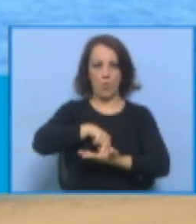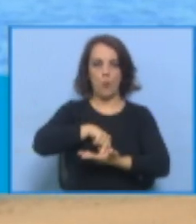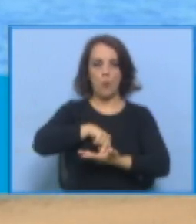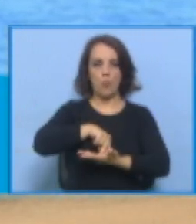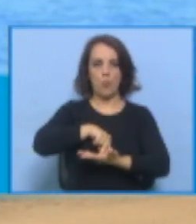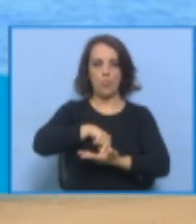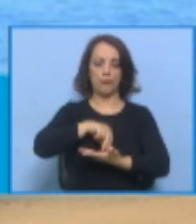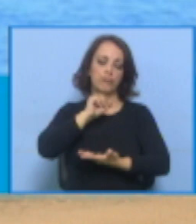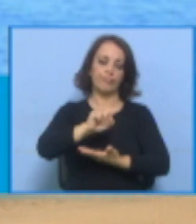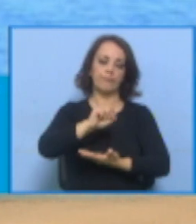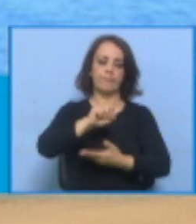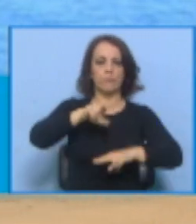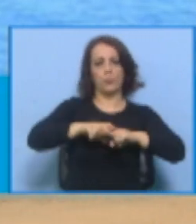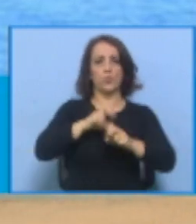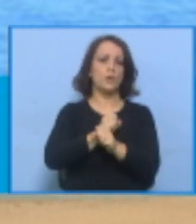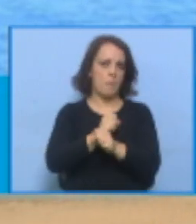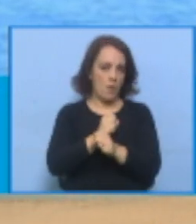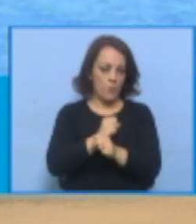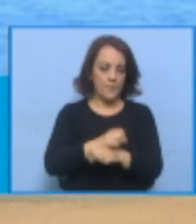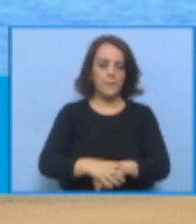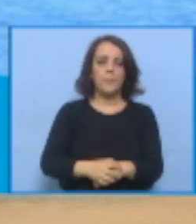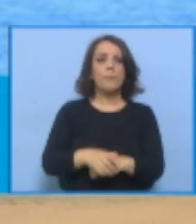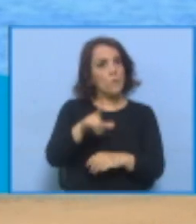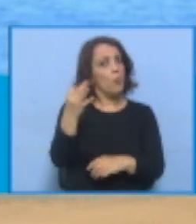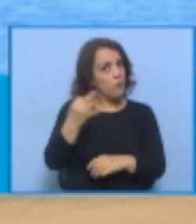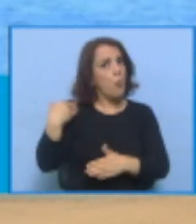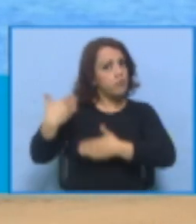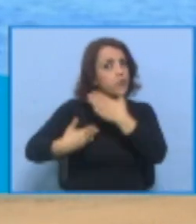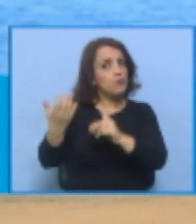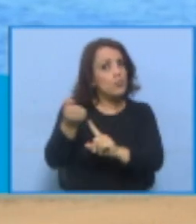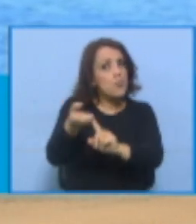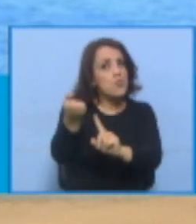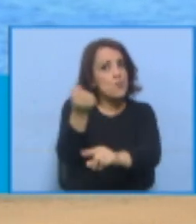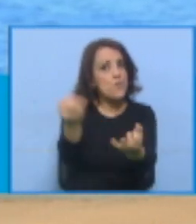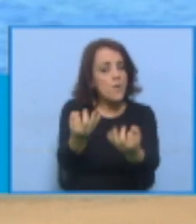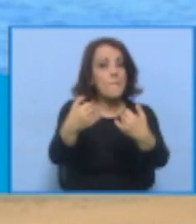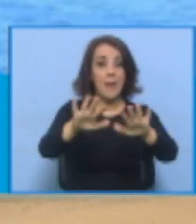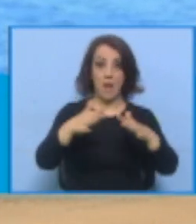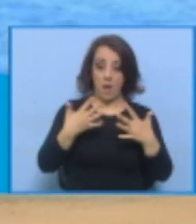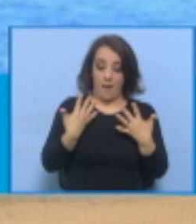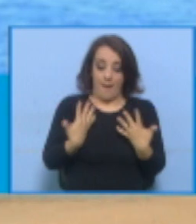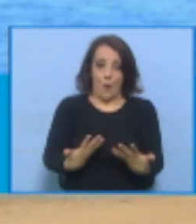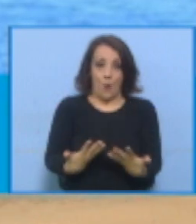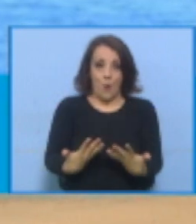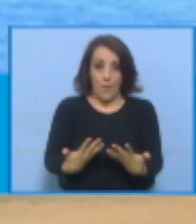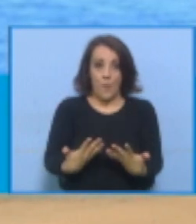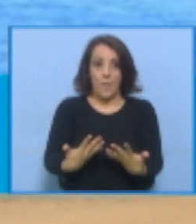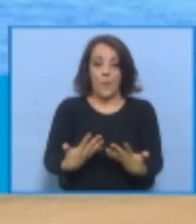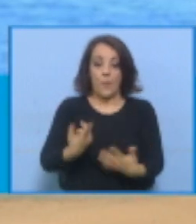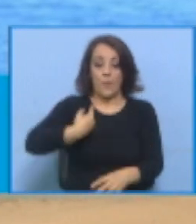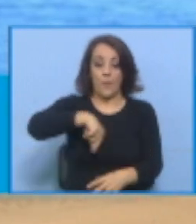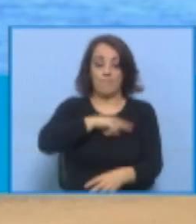na questão do seu posto de trabalho. E foram ganhando. Hoje nós podemos dizer que